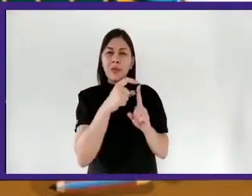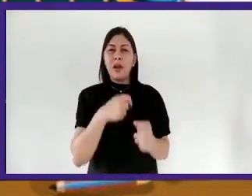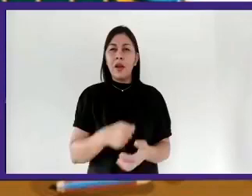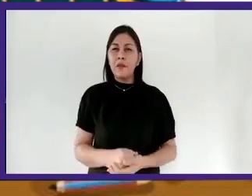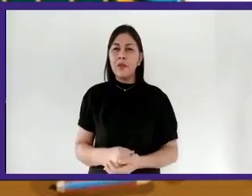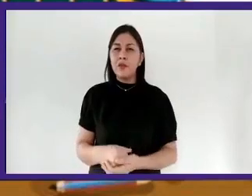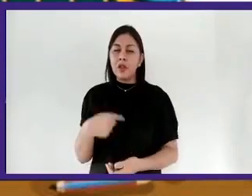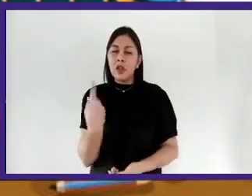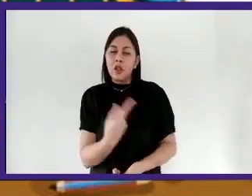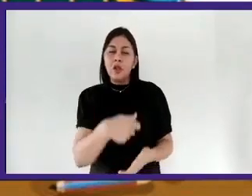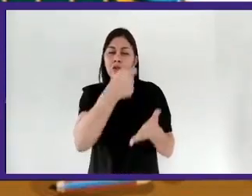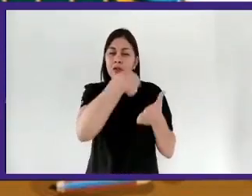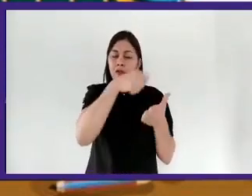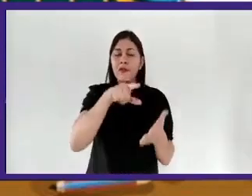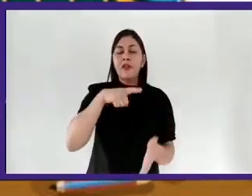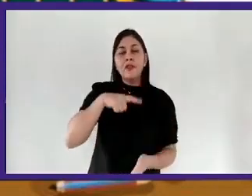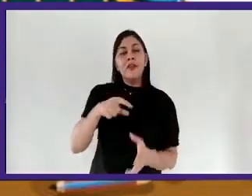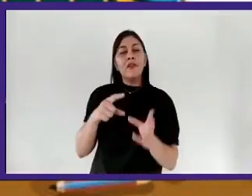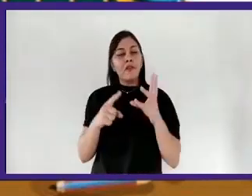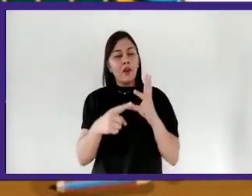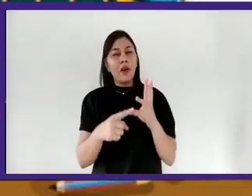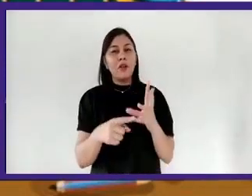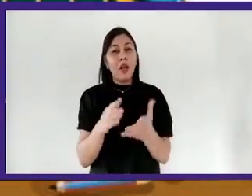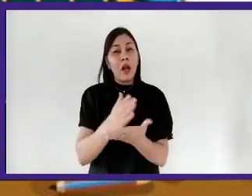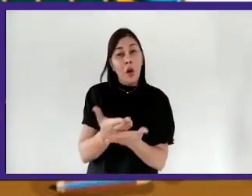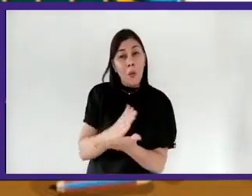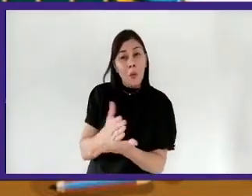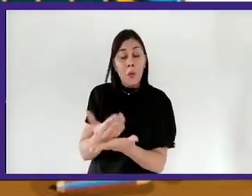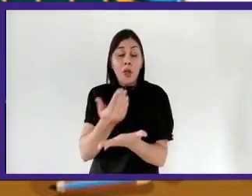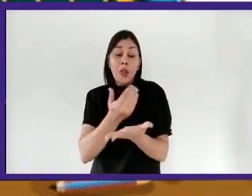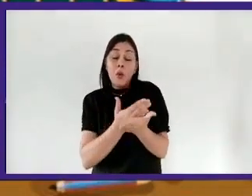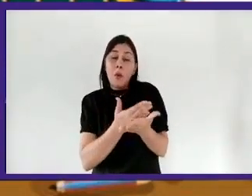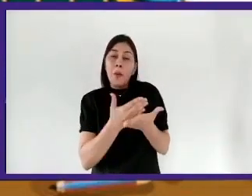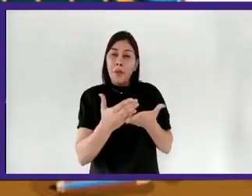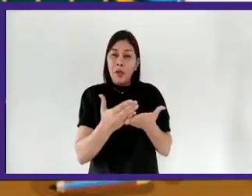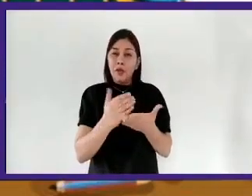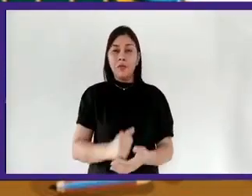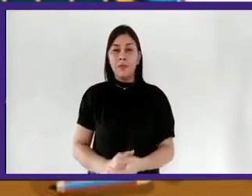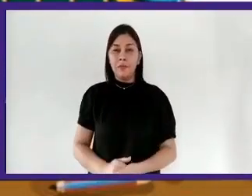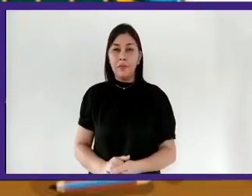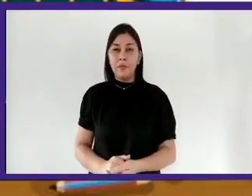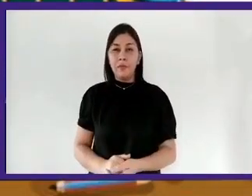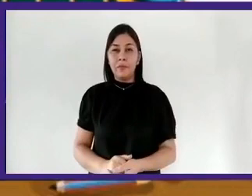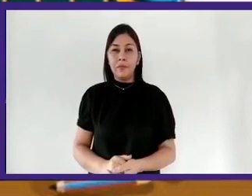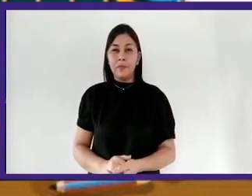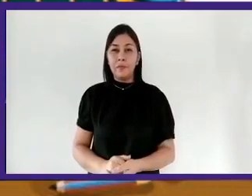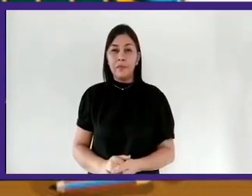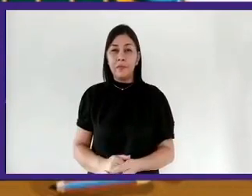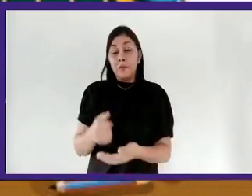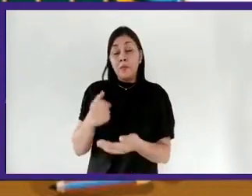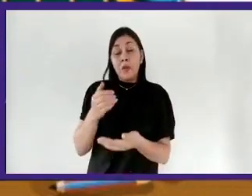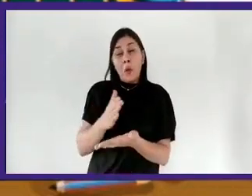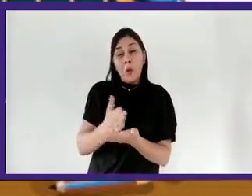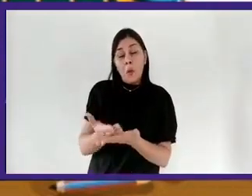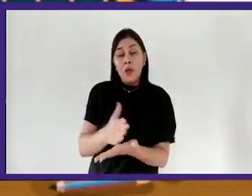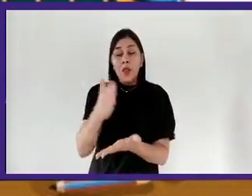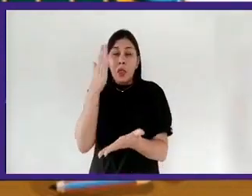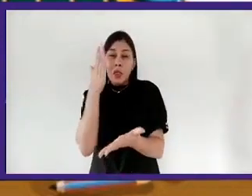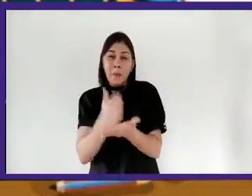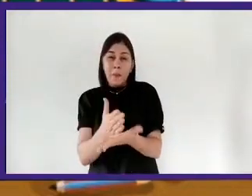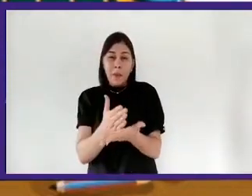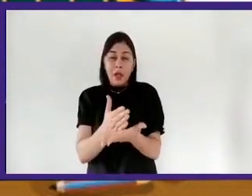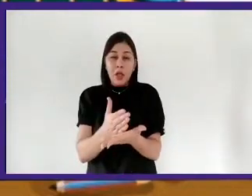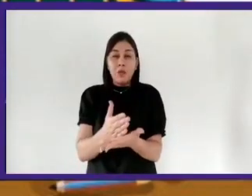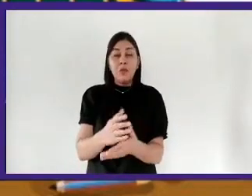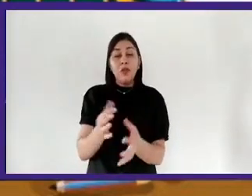palavras que nós escrevemos têm vogais. Algumas no início, na primeira letrinha, outras no meio e outras no